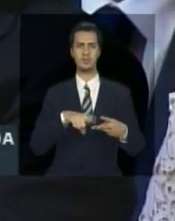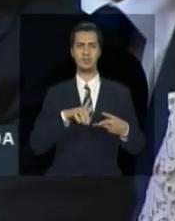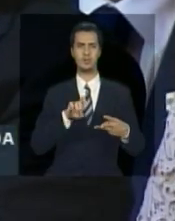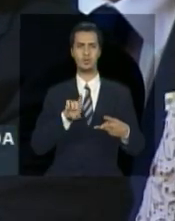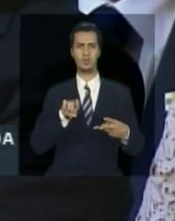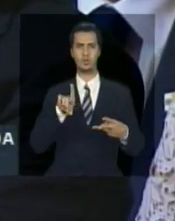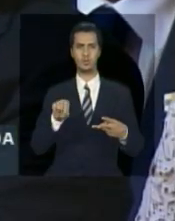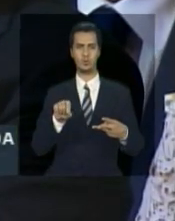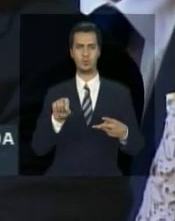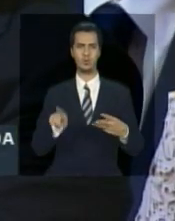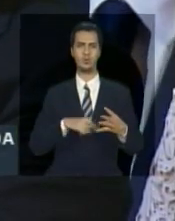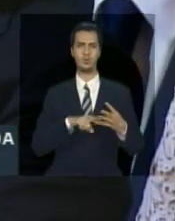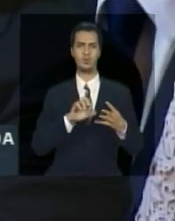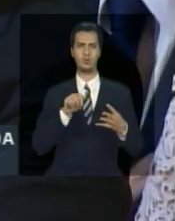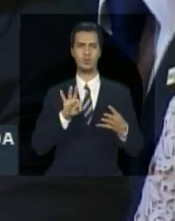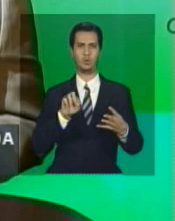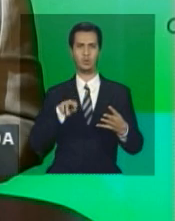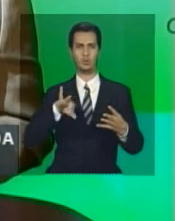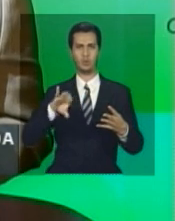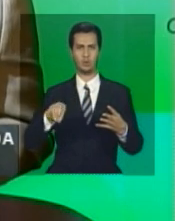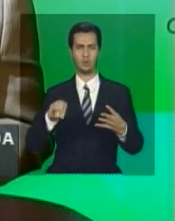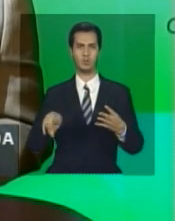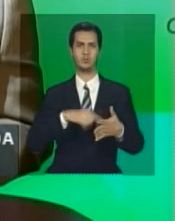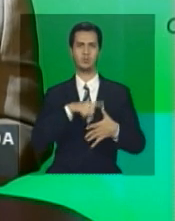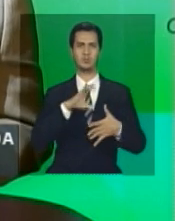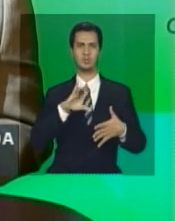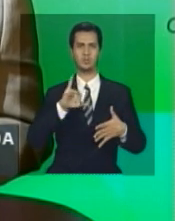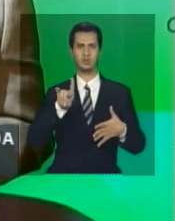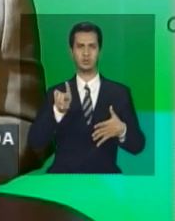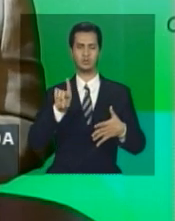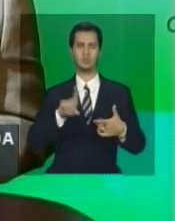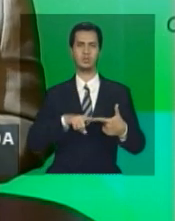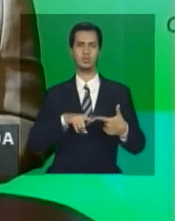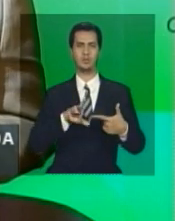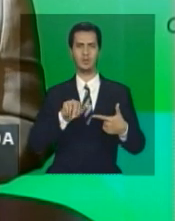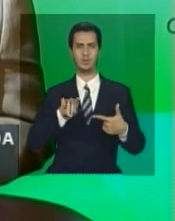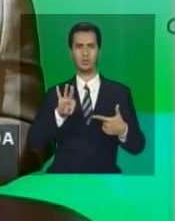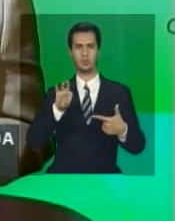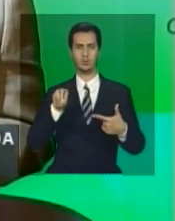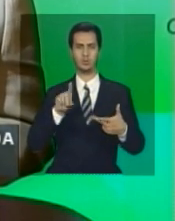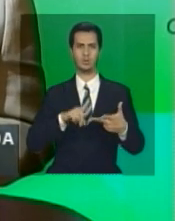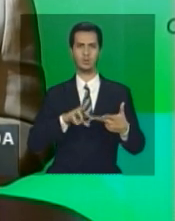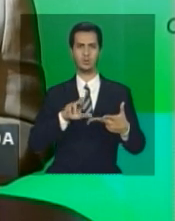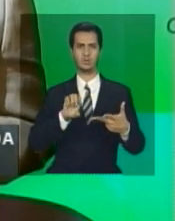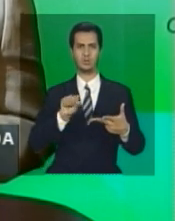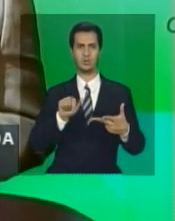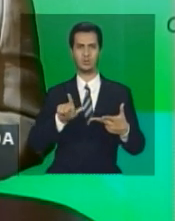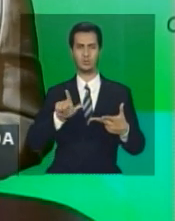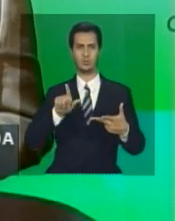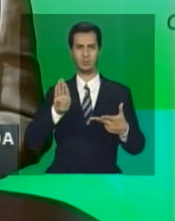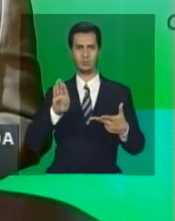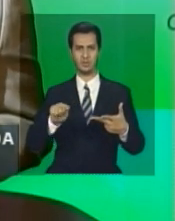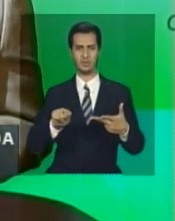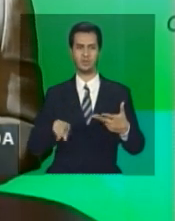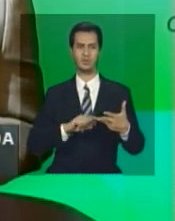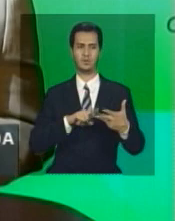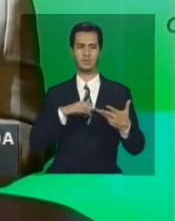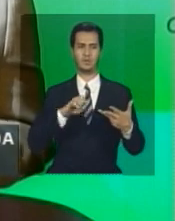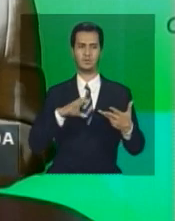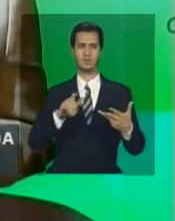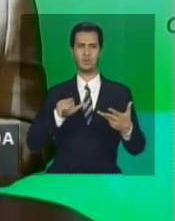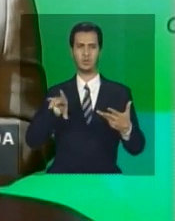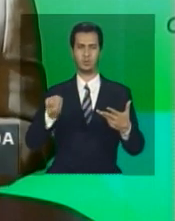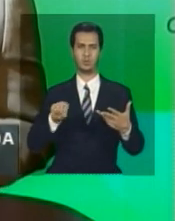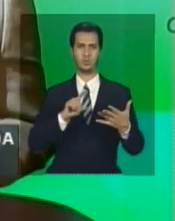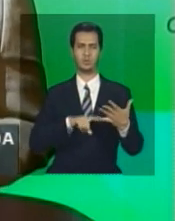Eduardo Campos, Antônio Anastasia, Cid Gomes, Renato Casagrande, Rosalba, Marcelo Deda